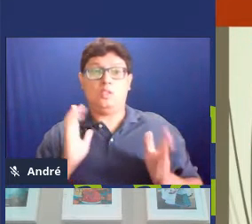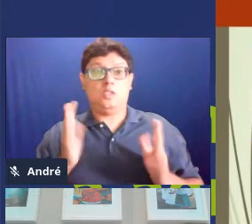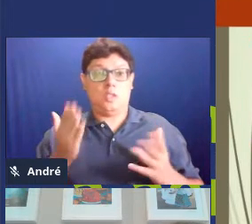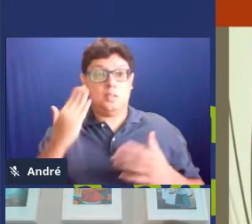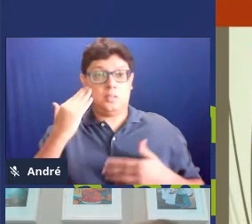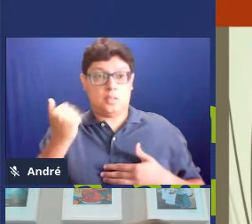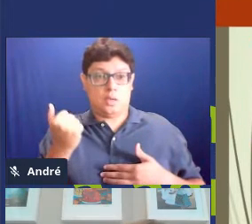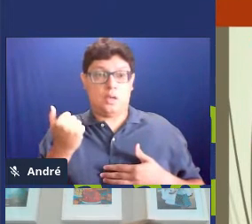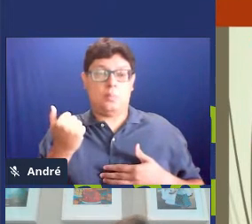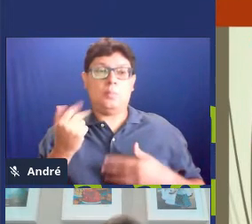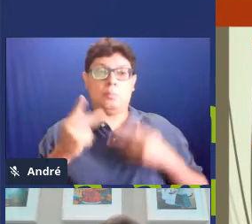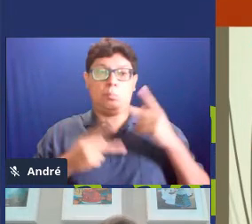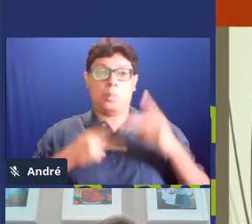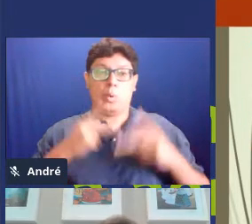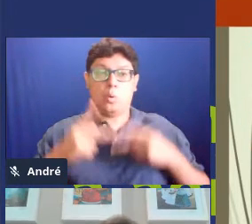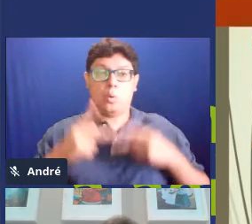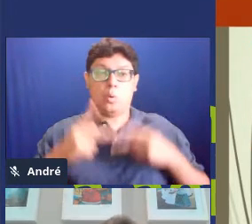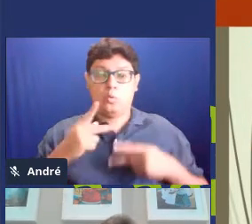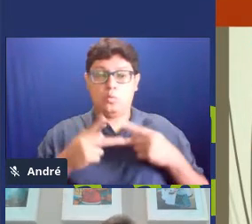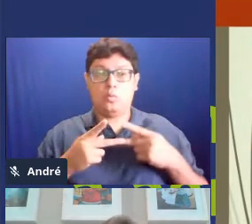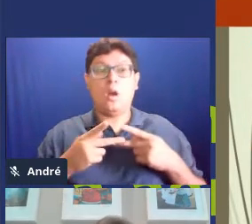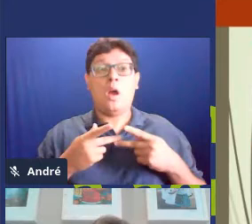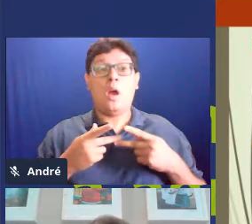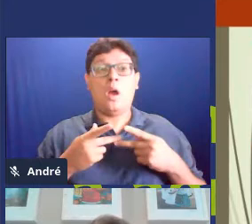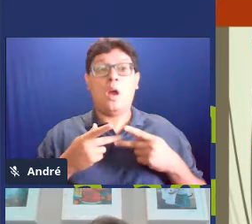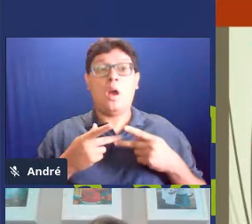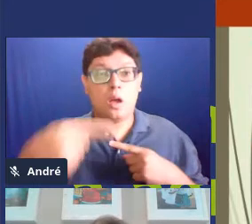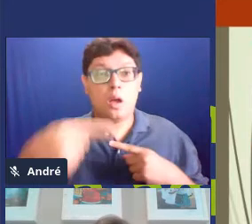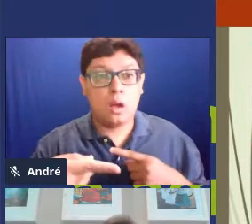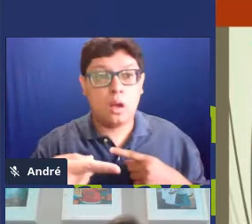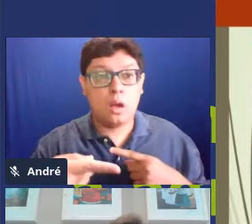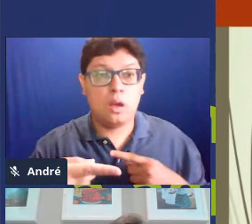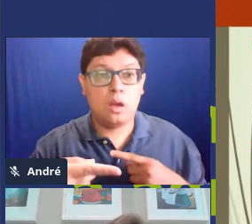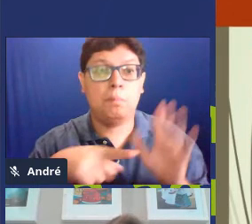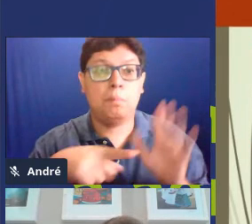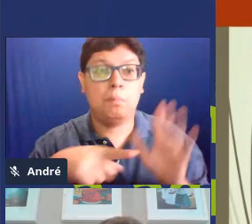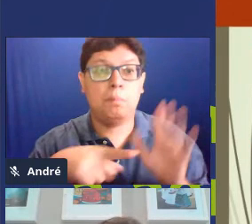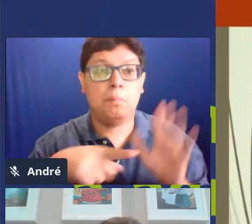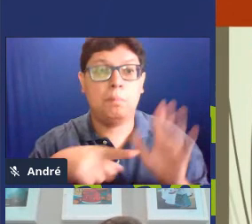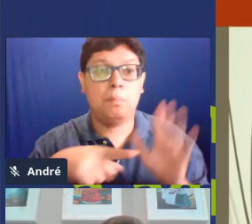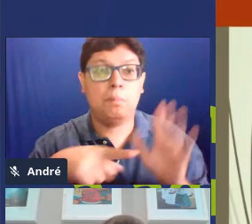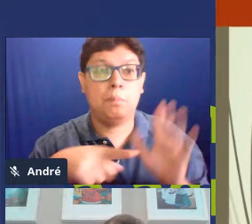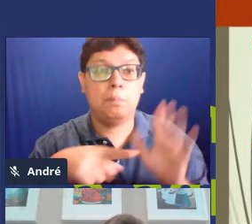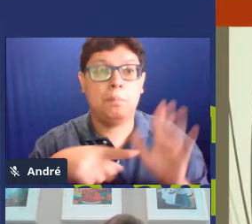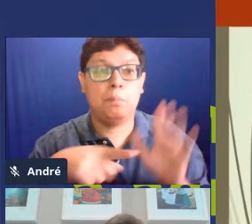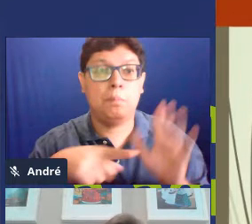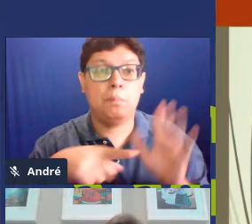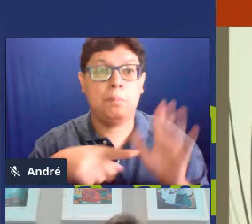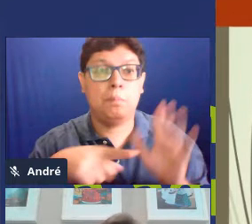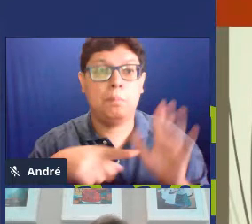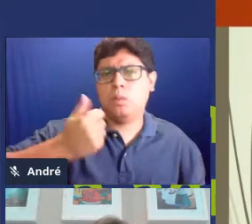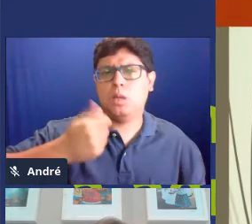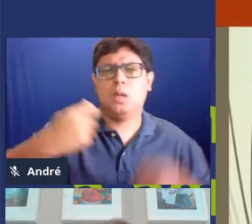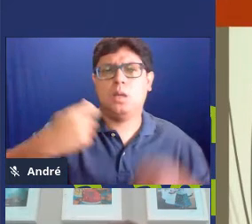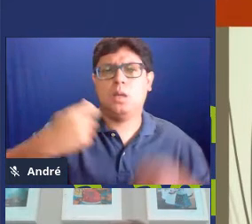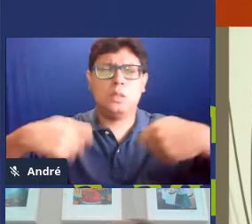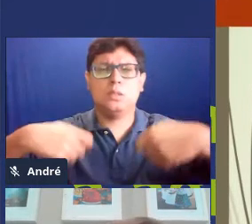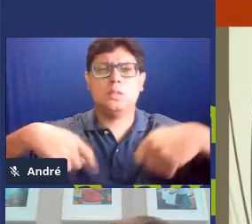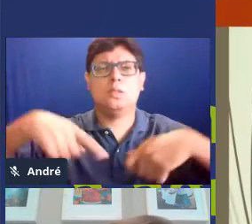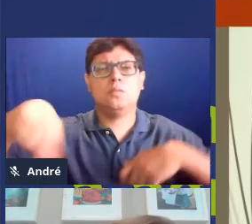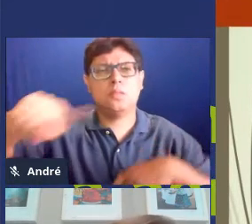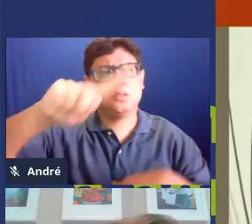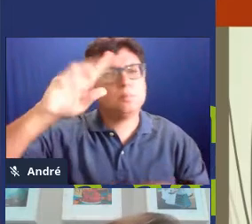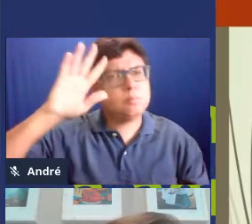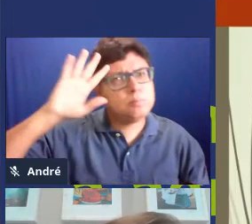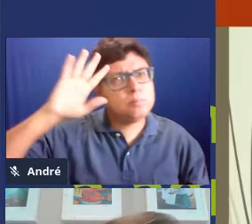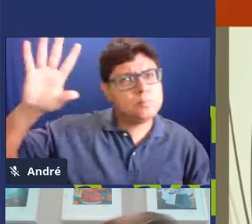que você tem que fazer é qual é a pergunta que eu quero fazer, o que é que eu quero estudar. Então, deixa eu dar